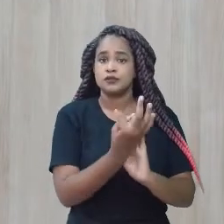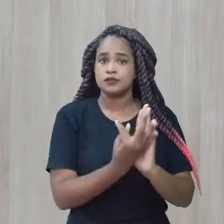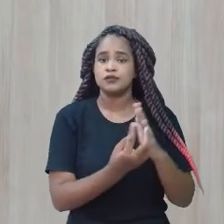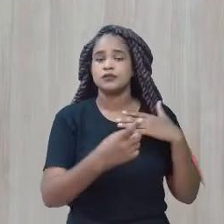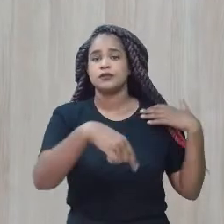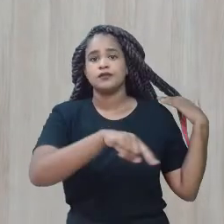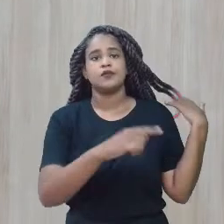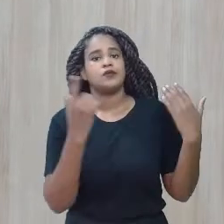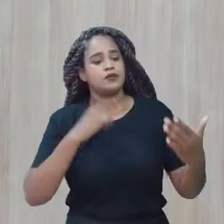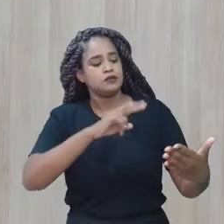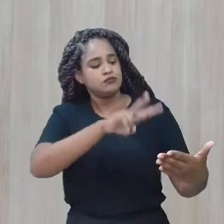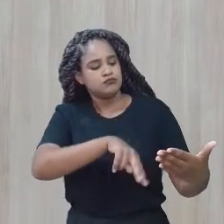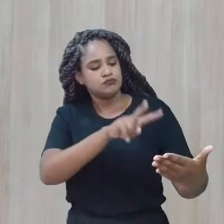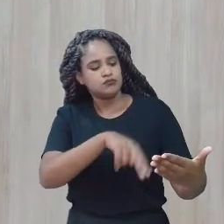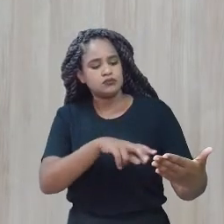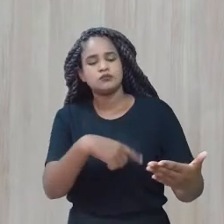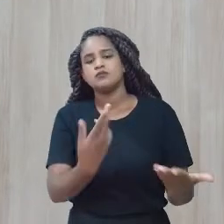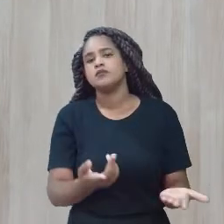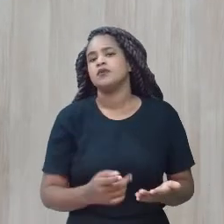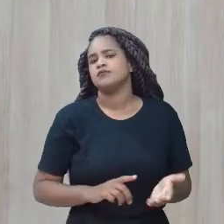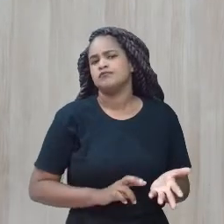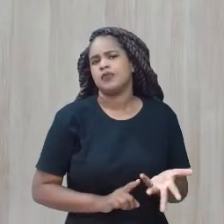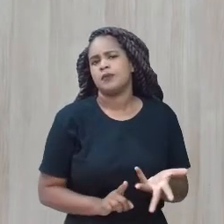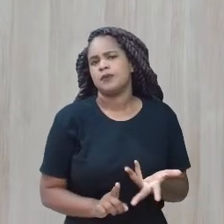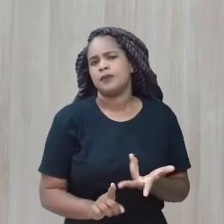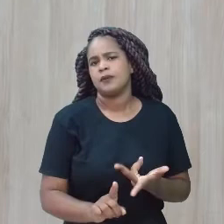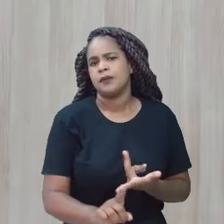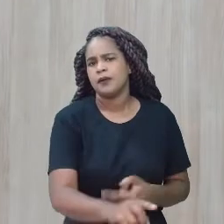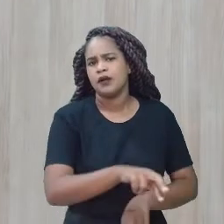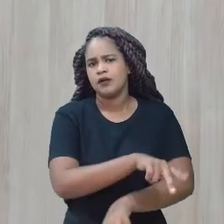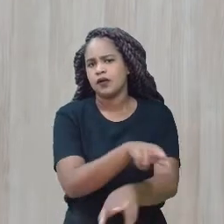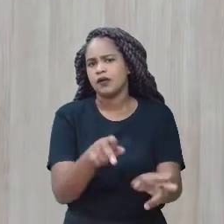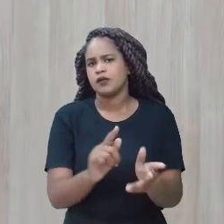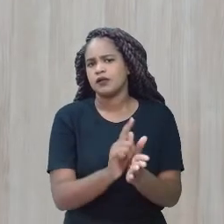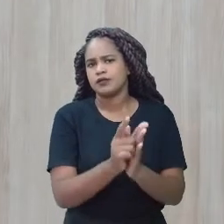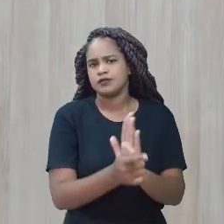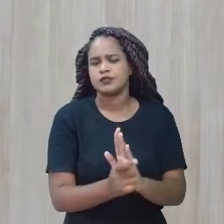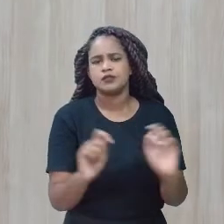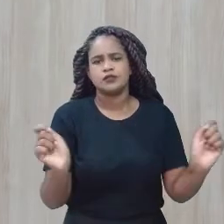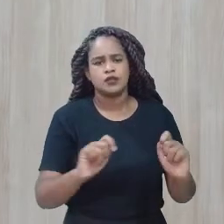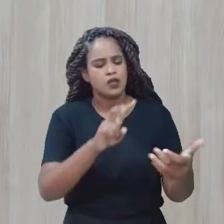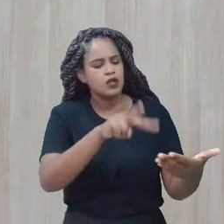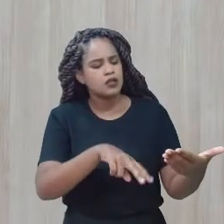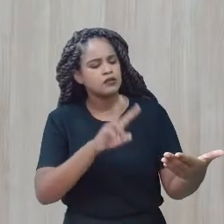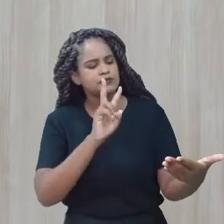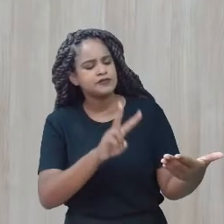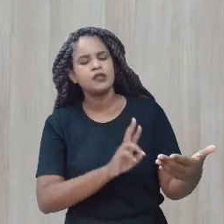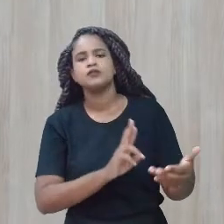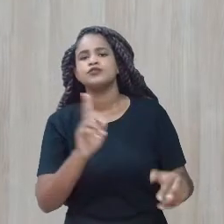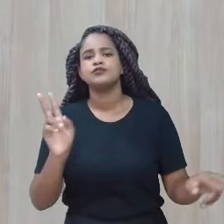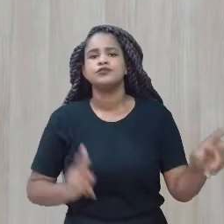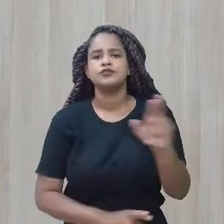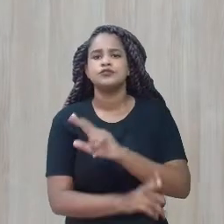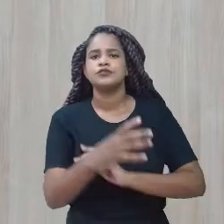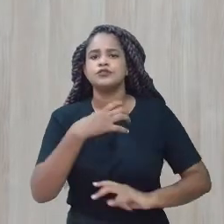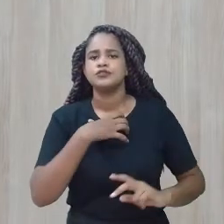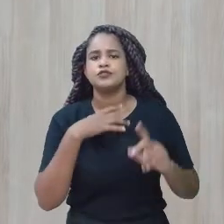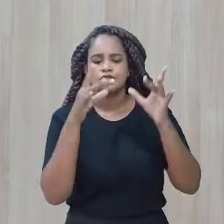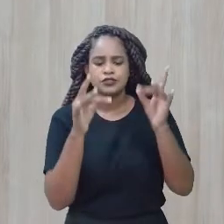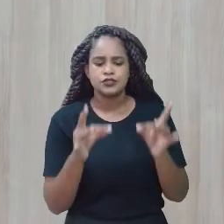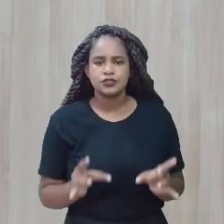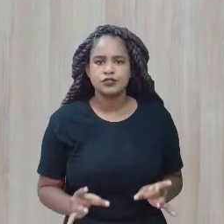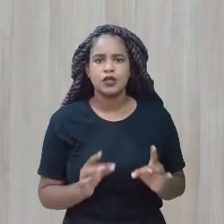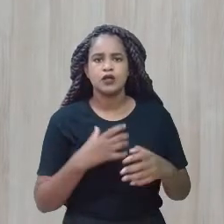está fazendo uma leitura. Então, são diferentes gêneros que podemos ler e ver a diferença, não é? Os detalhes